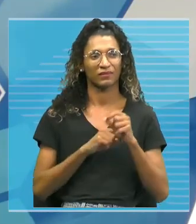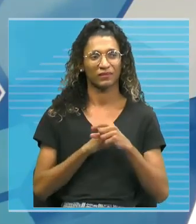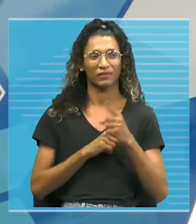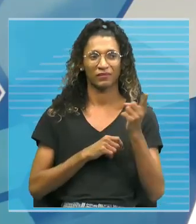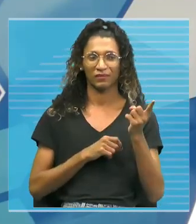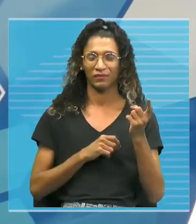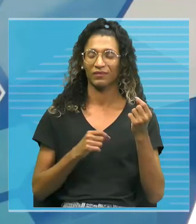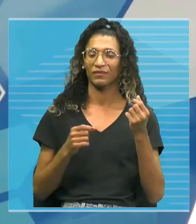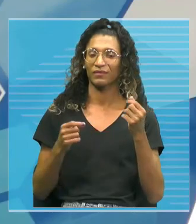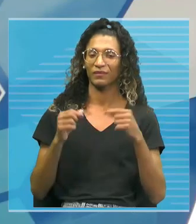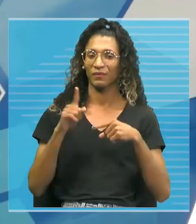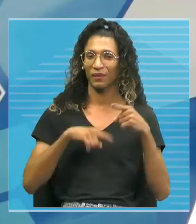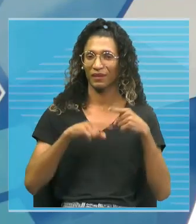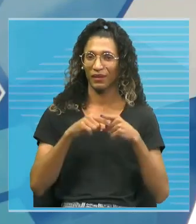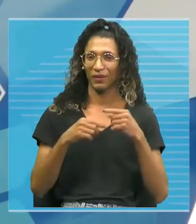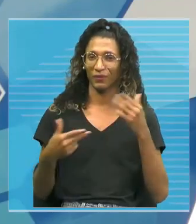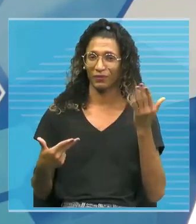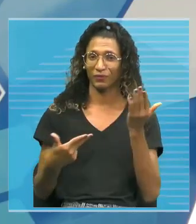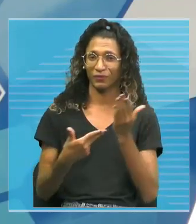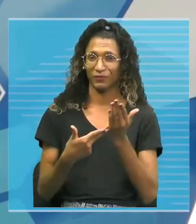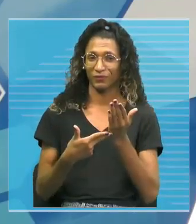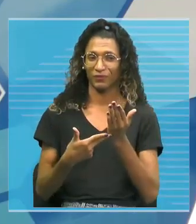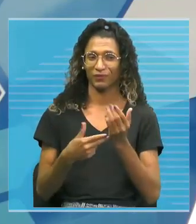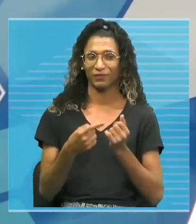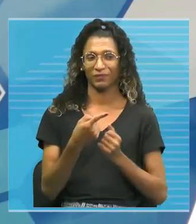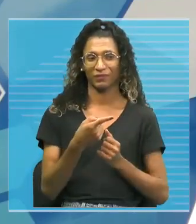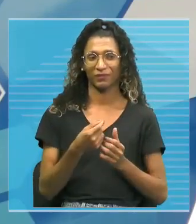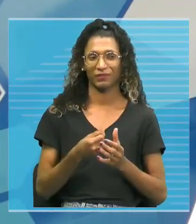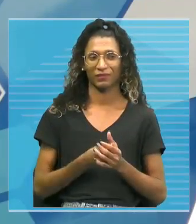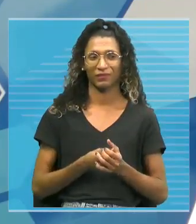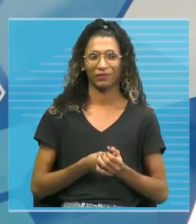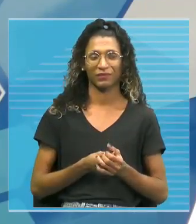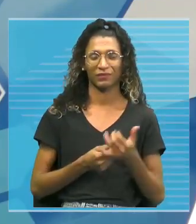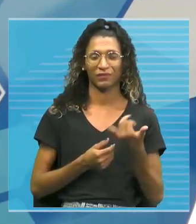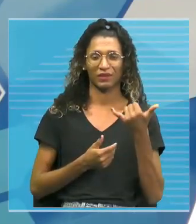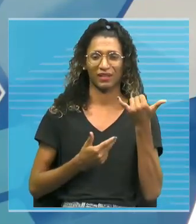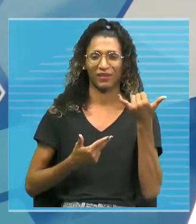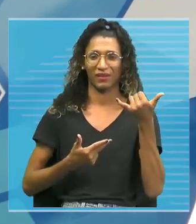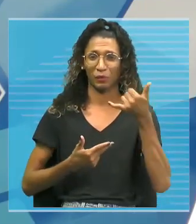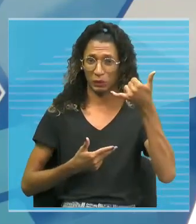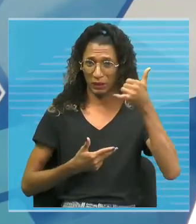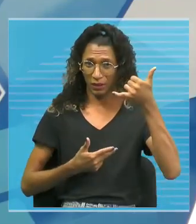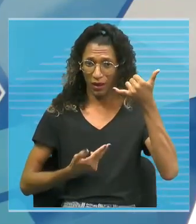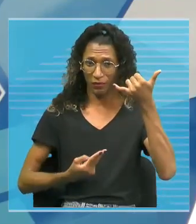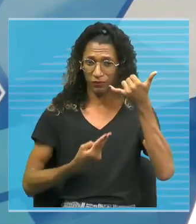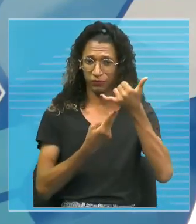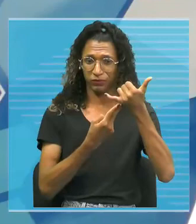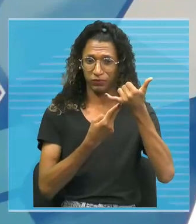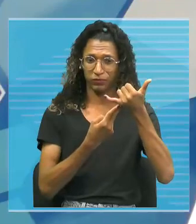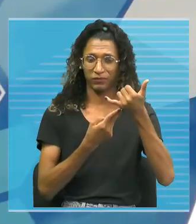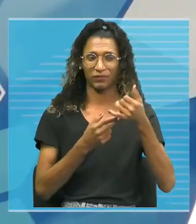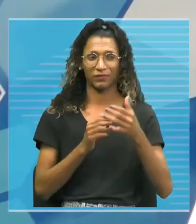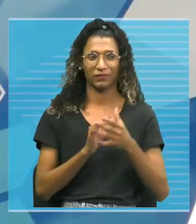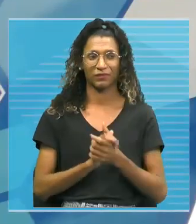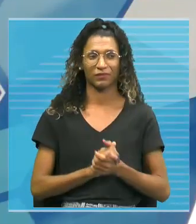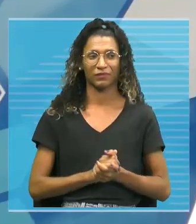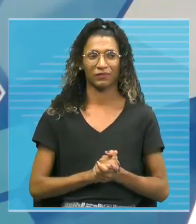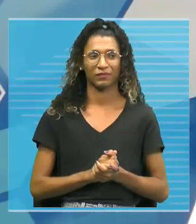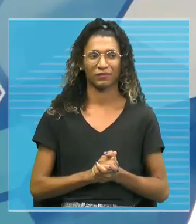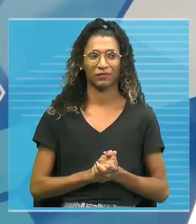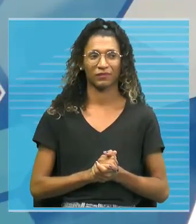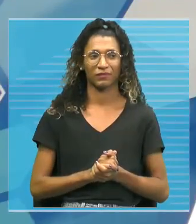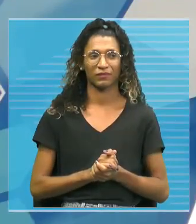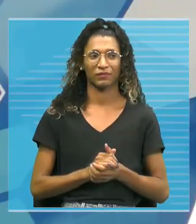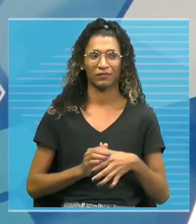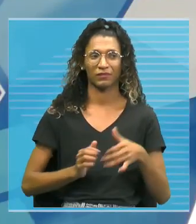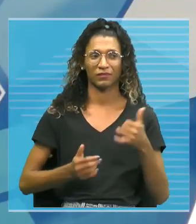ó. Olha aqui. Olha isso. Eu pego e conecto ele aqui, ó. Aqui atrás no celular, ó. Pronto, conectei,